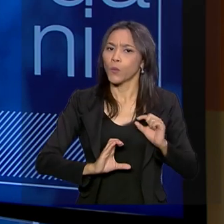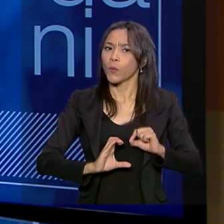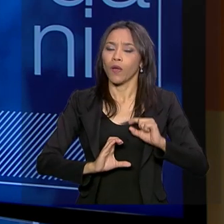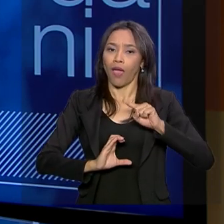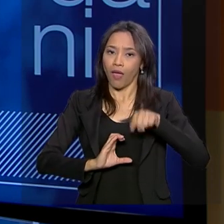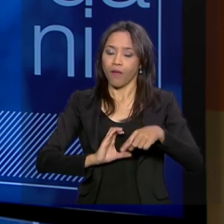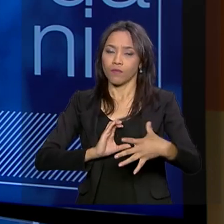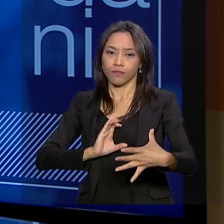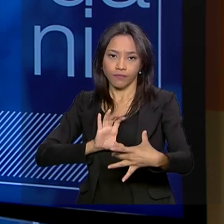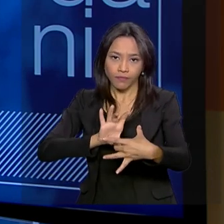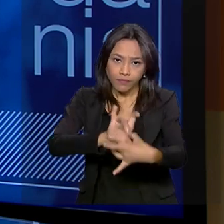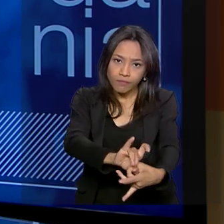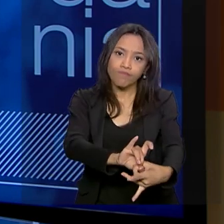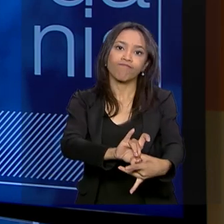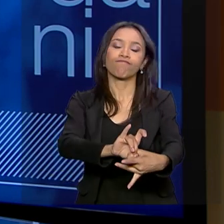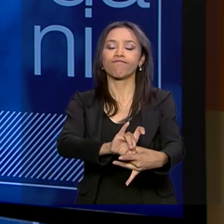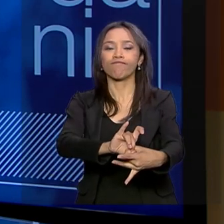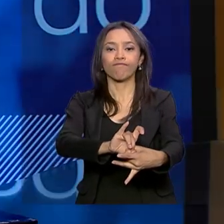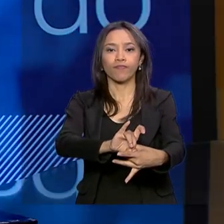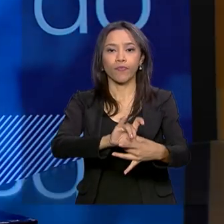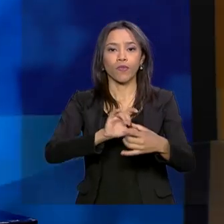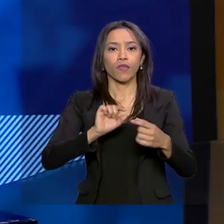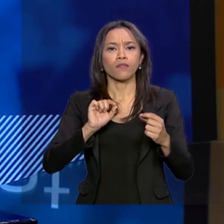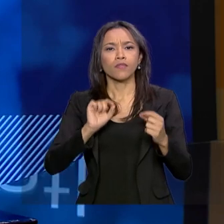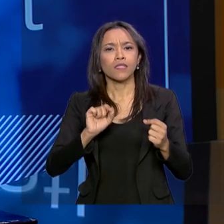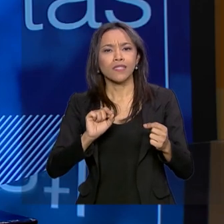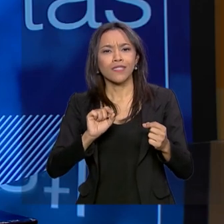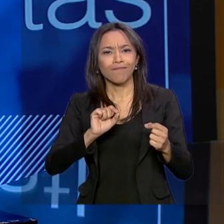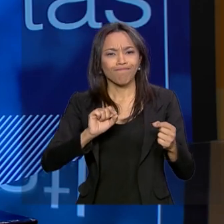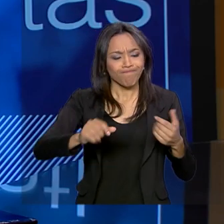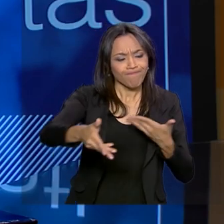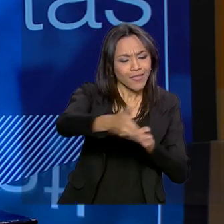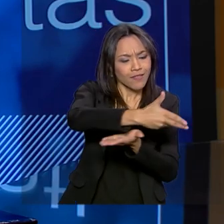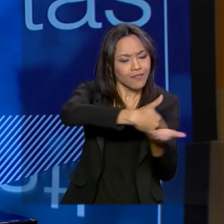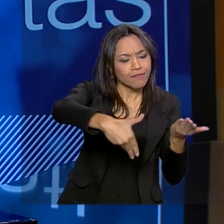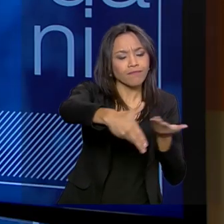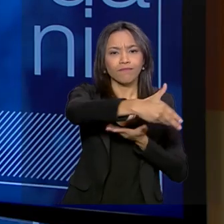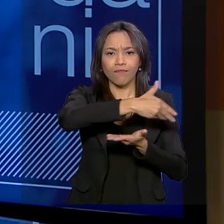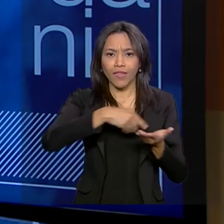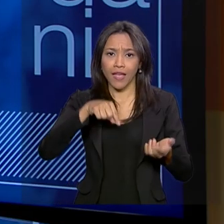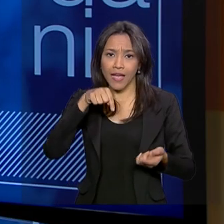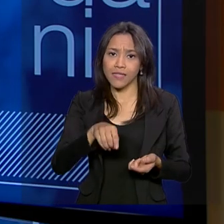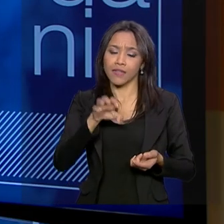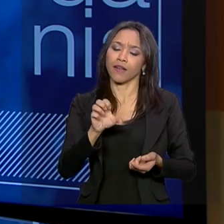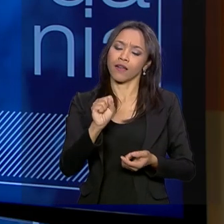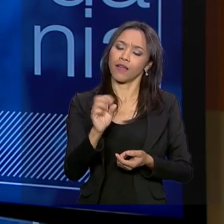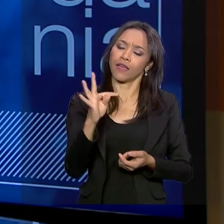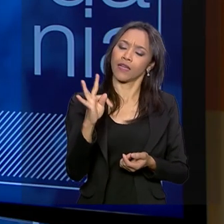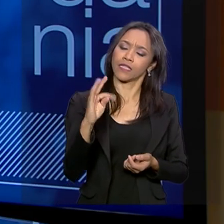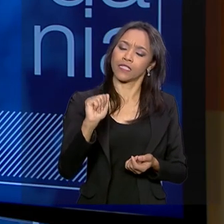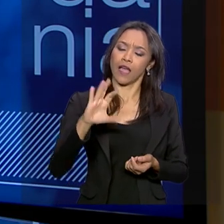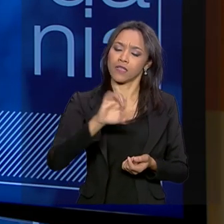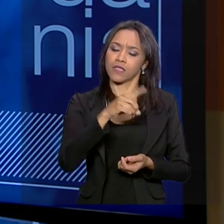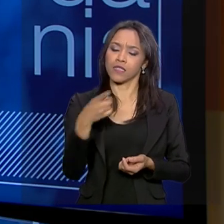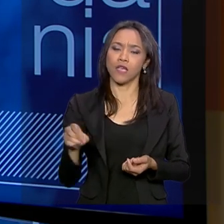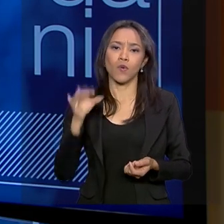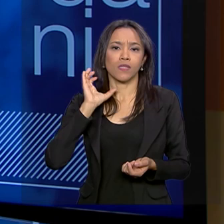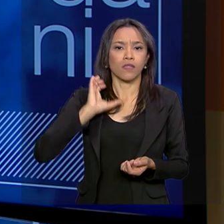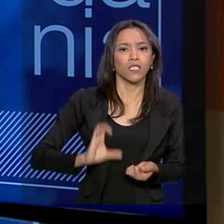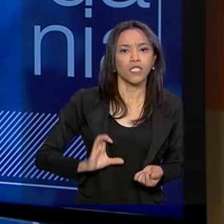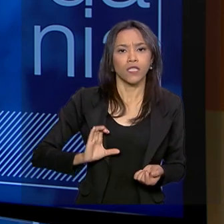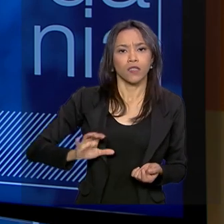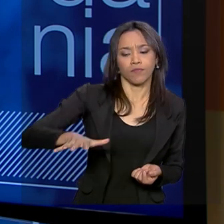contexto, a definição dessa integração, né? A Estação da Cidadania, ela possibilita